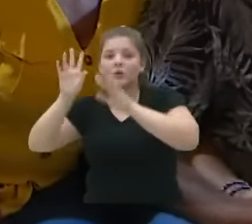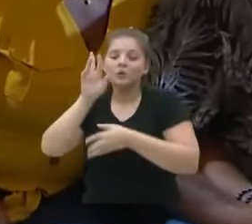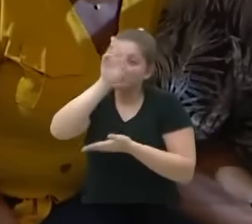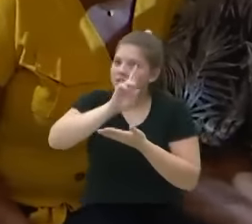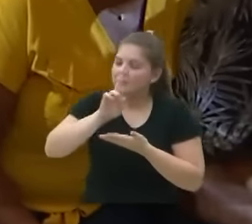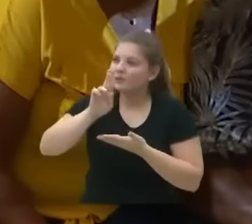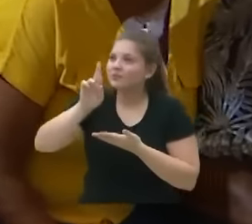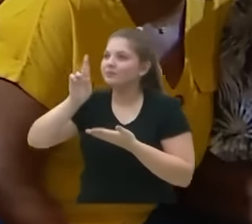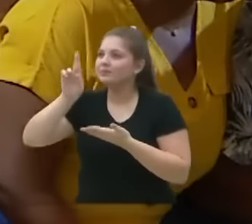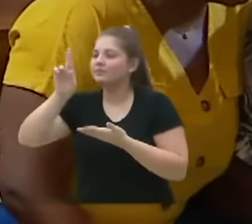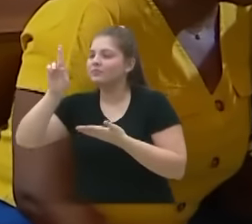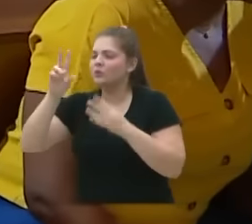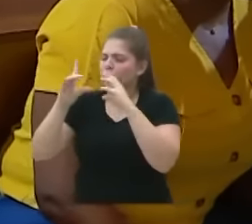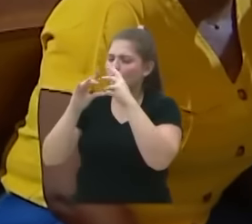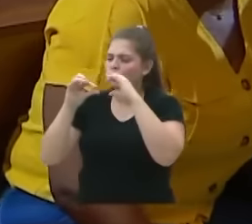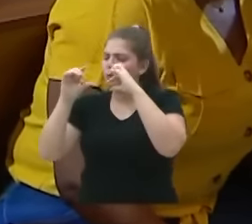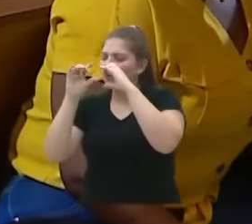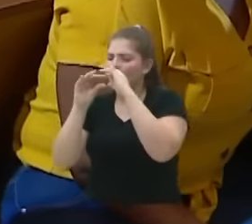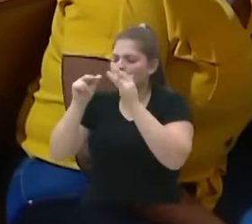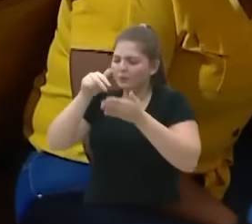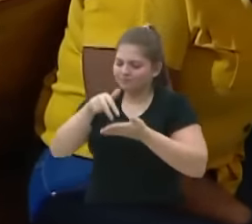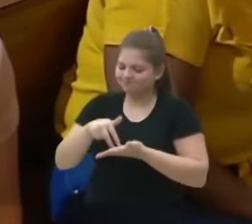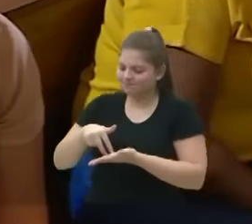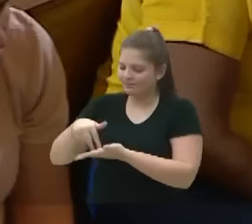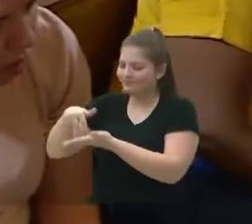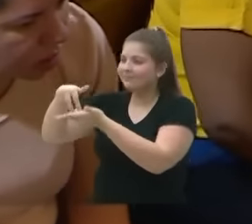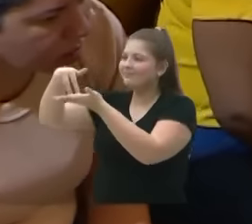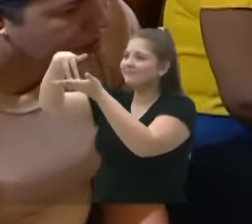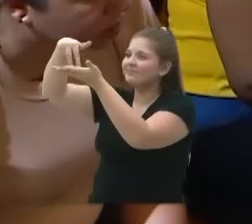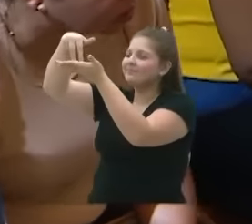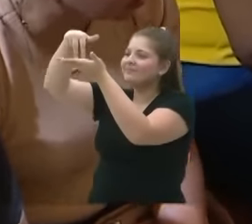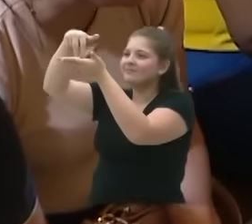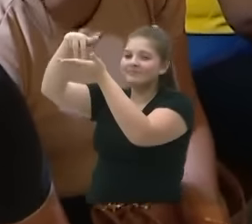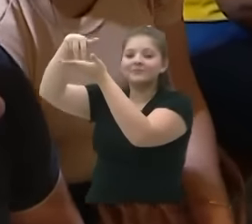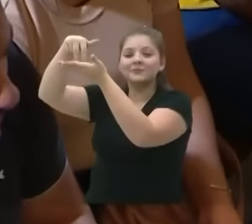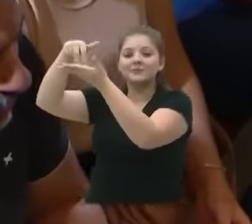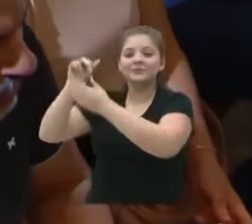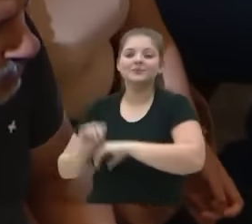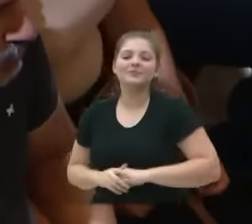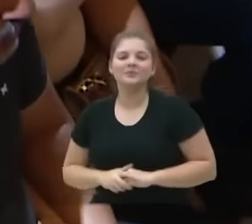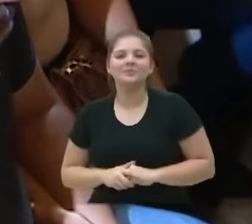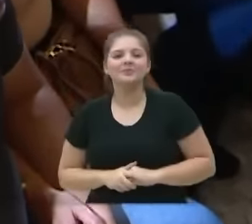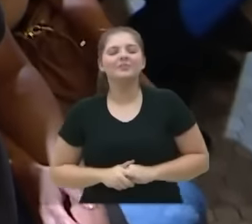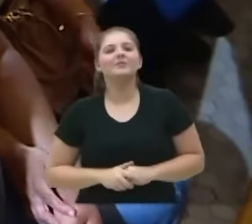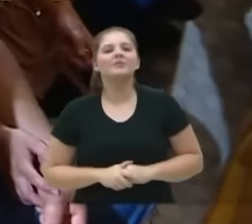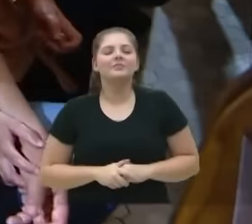elevou, o Senhor subiu ao toque da trombeta.